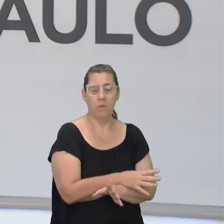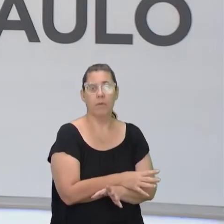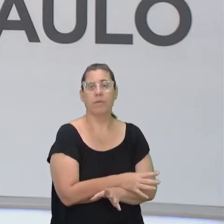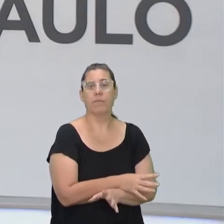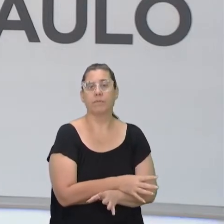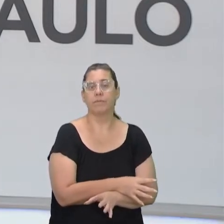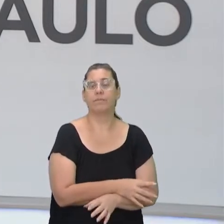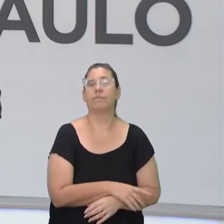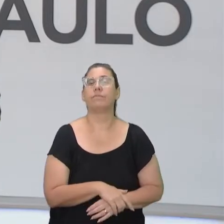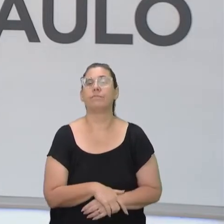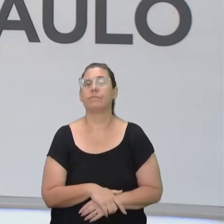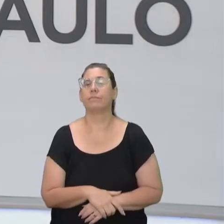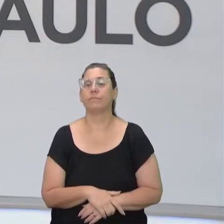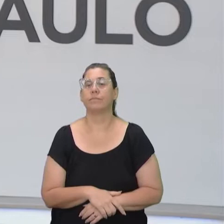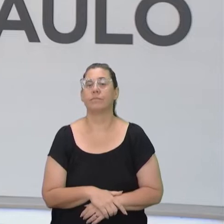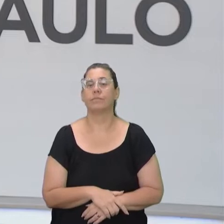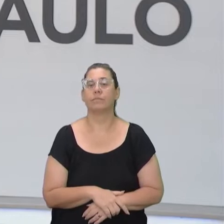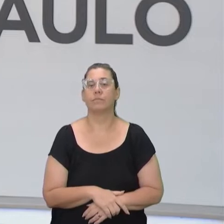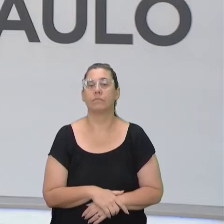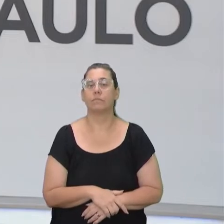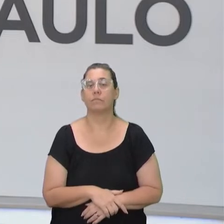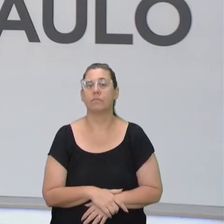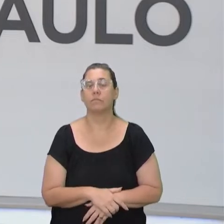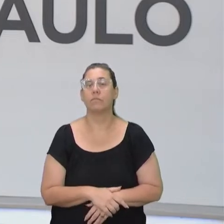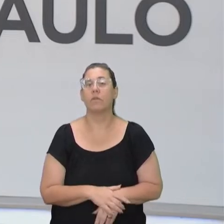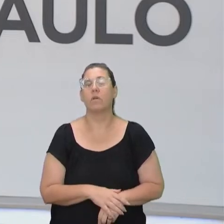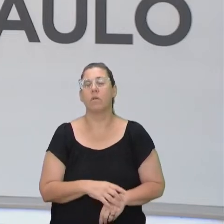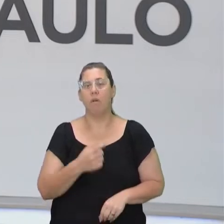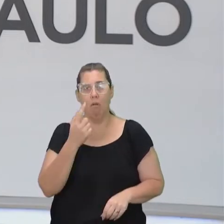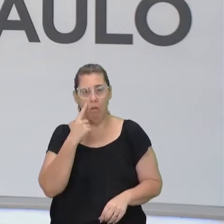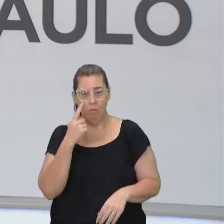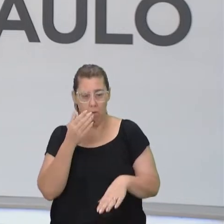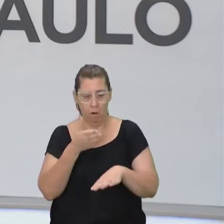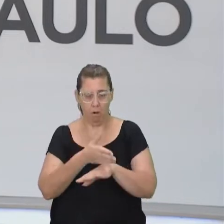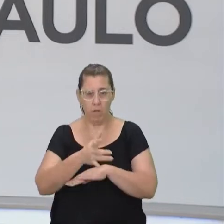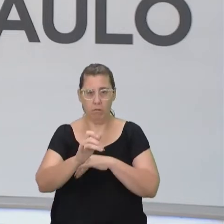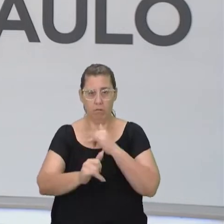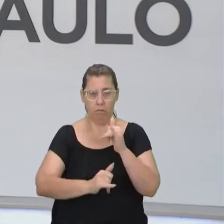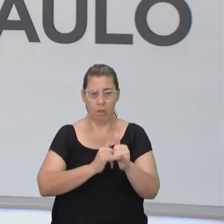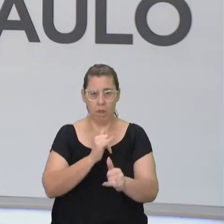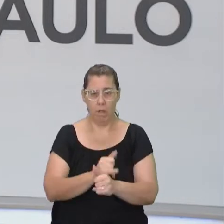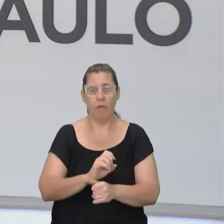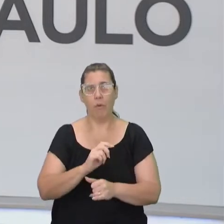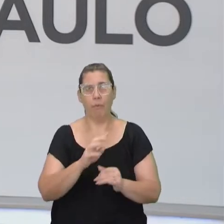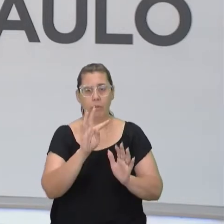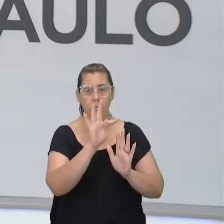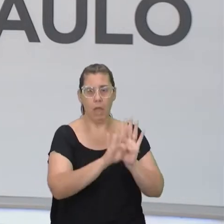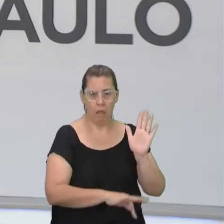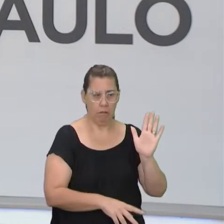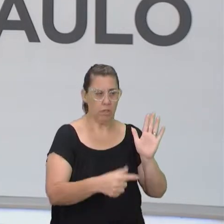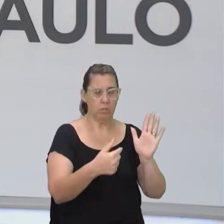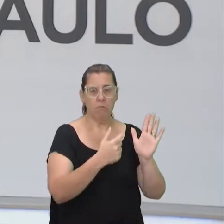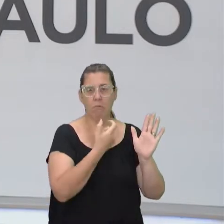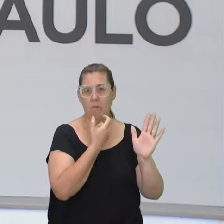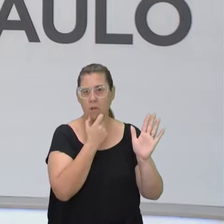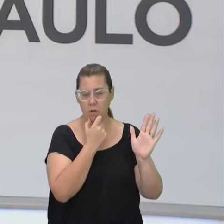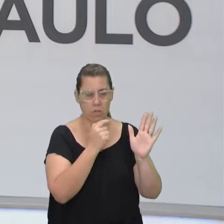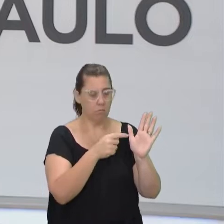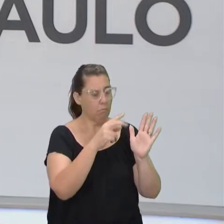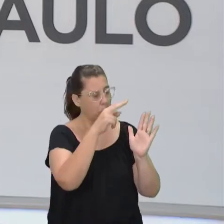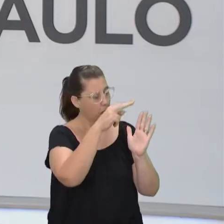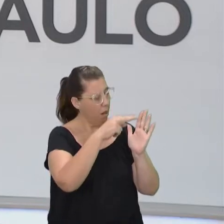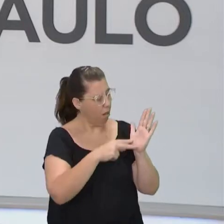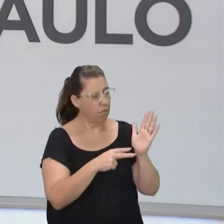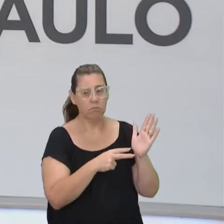pouco. Vá até a internet ou algum texto em inglês, que for possível. Eu gostaria que você, nesse